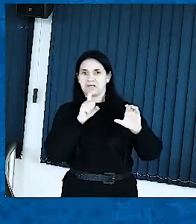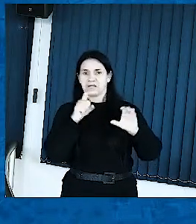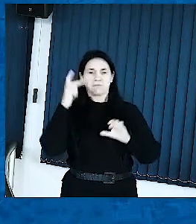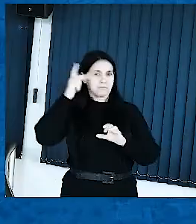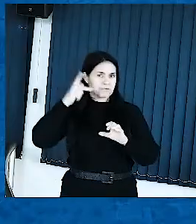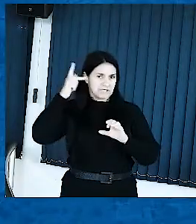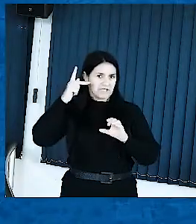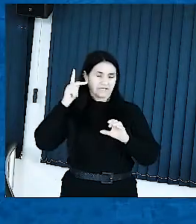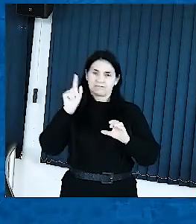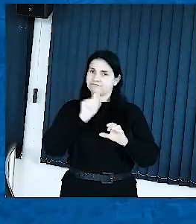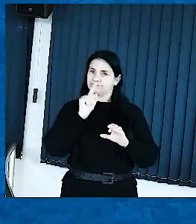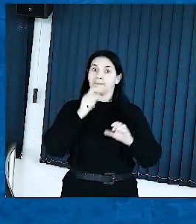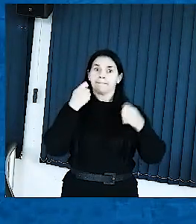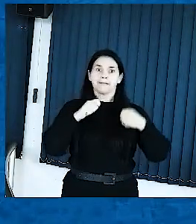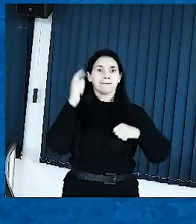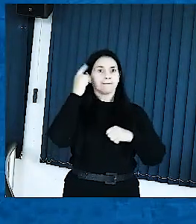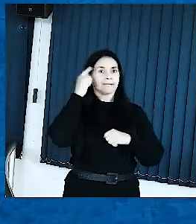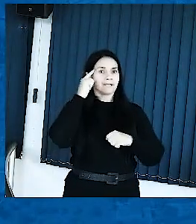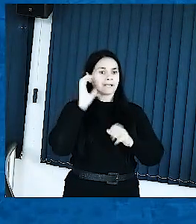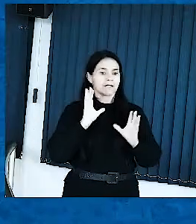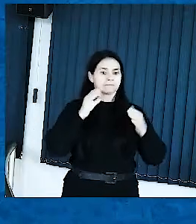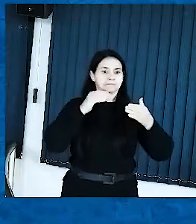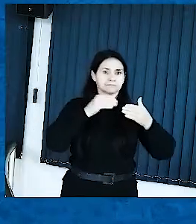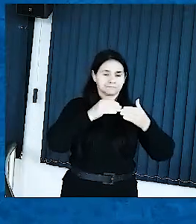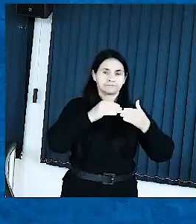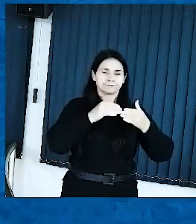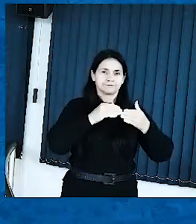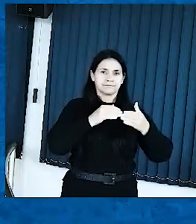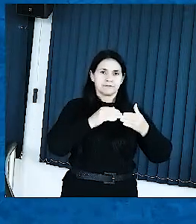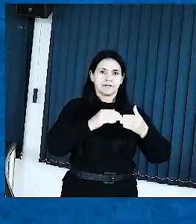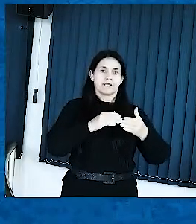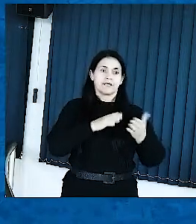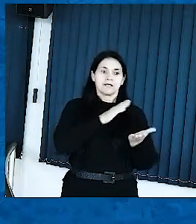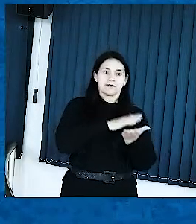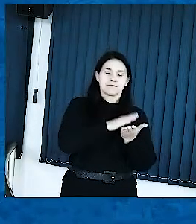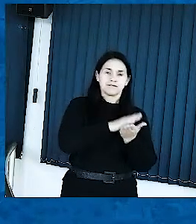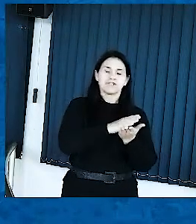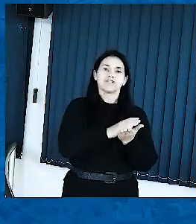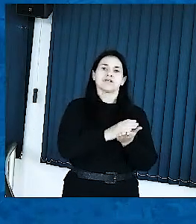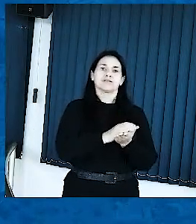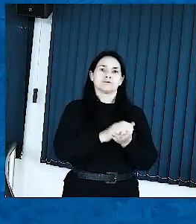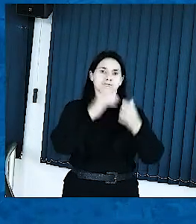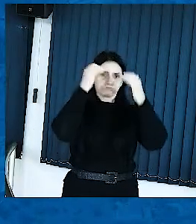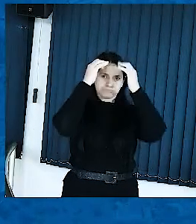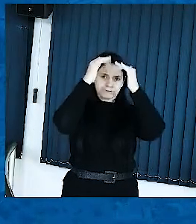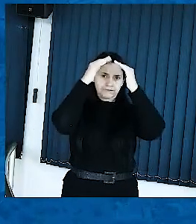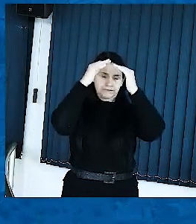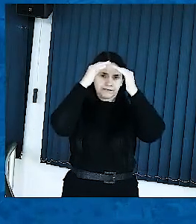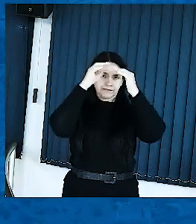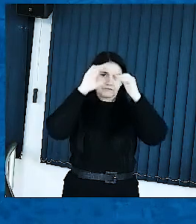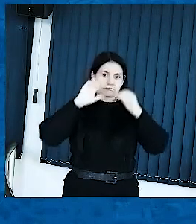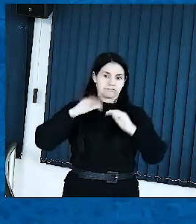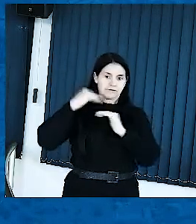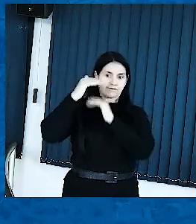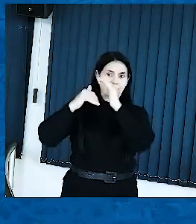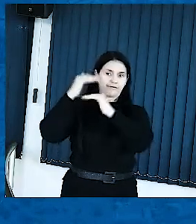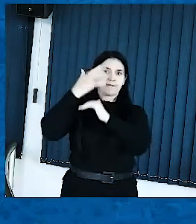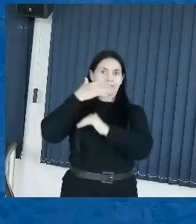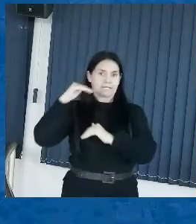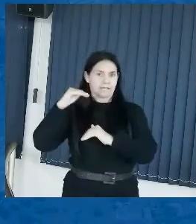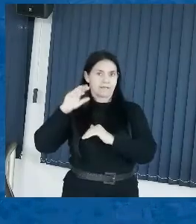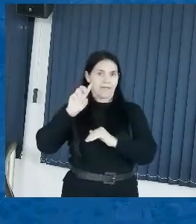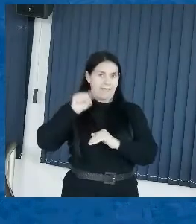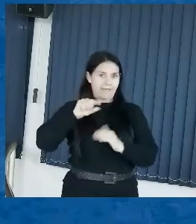tem que pensar na comunidade. Investir em neurodesenvolvimento infantil não é gasto, é